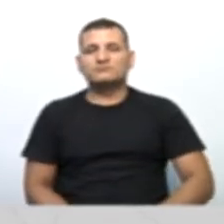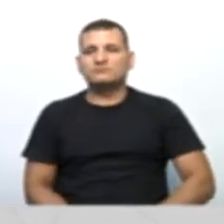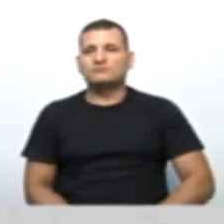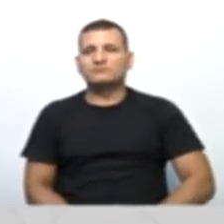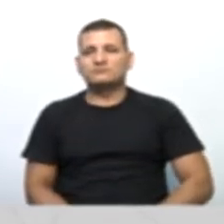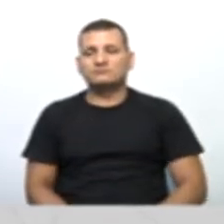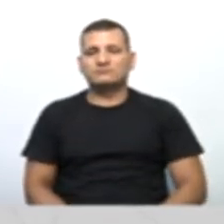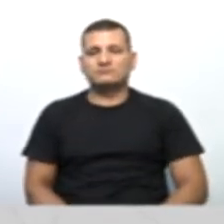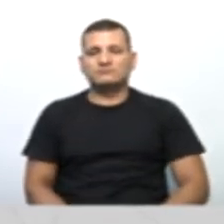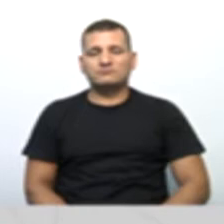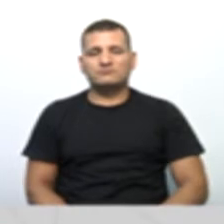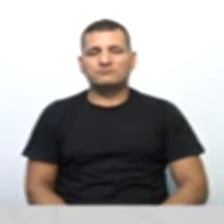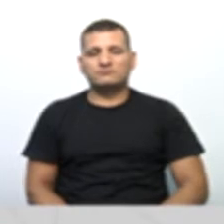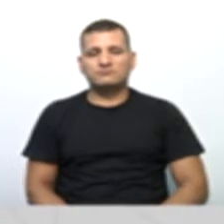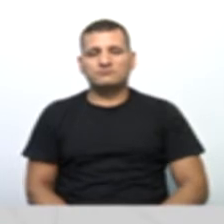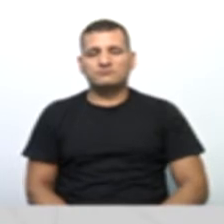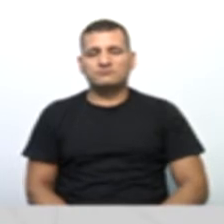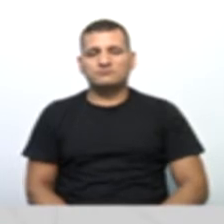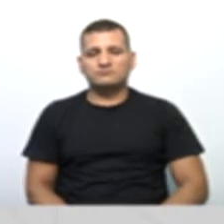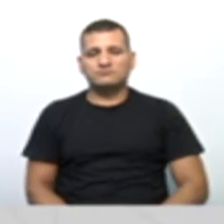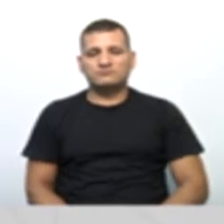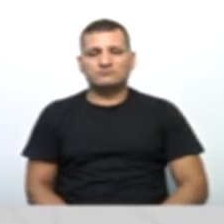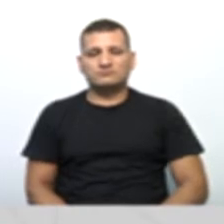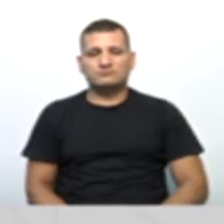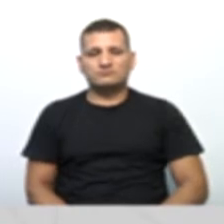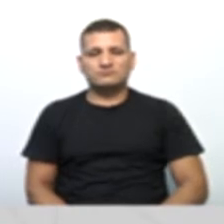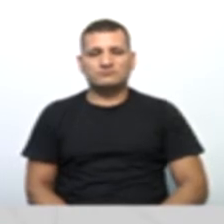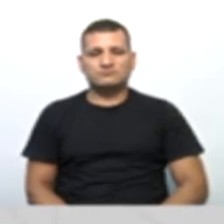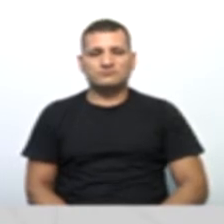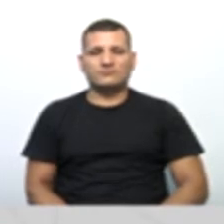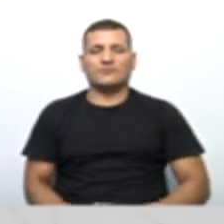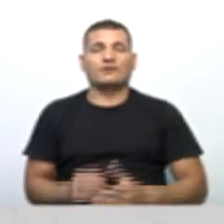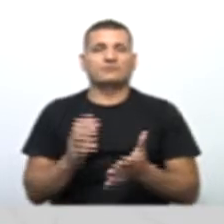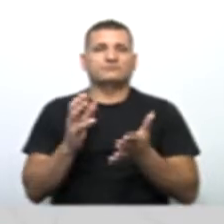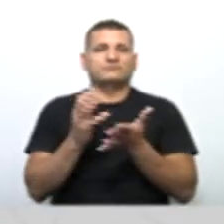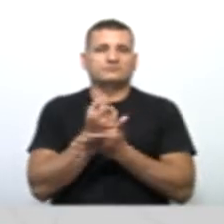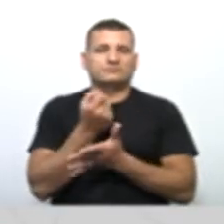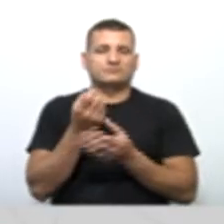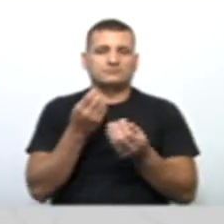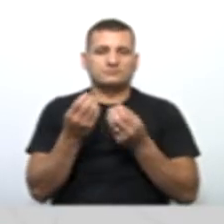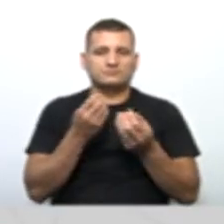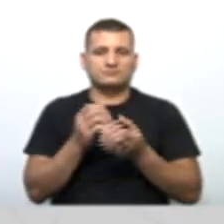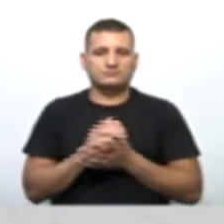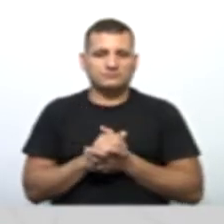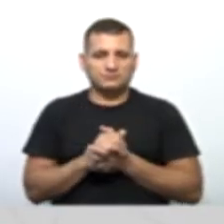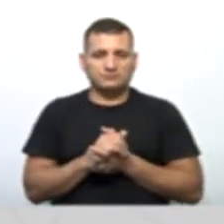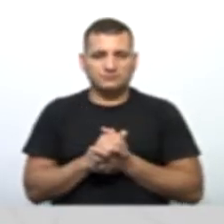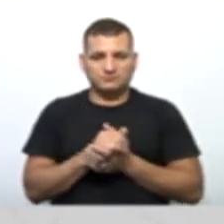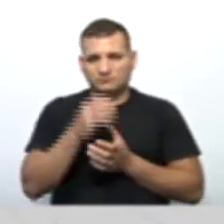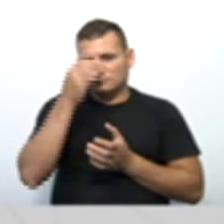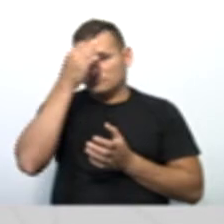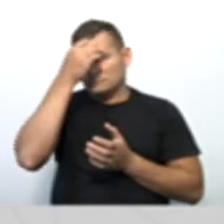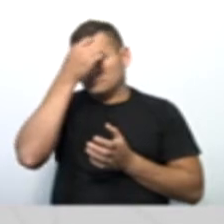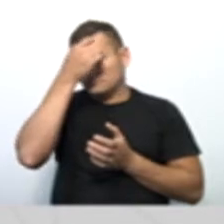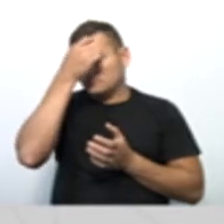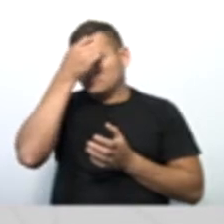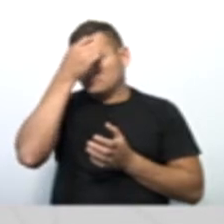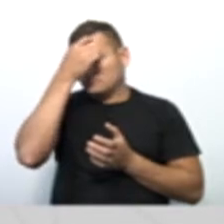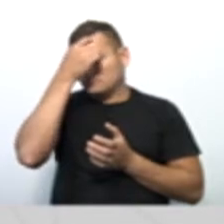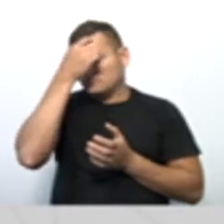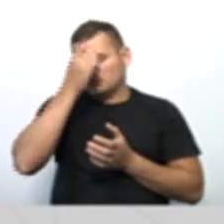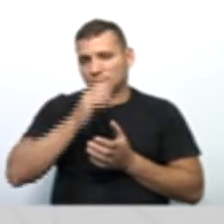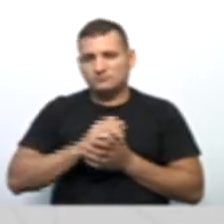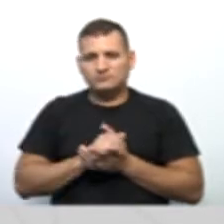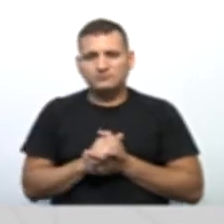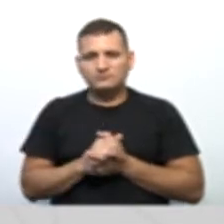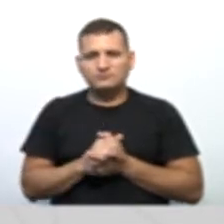isso aí é mostra-lhe professora parte de salvamento e isso é a pessoa que você terminou aí você vem aqui e salva o